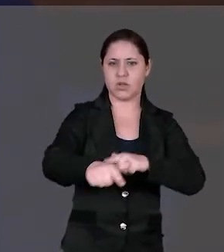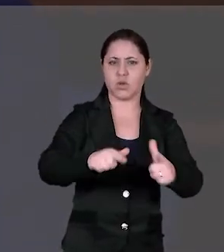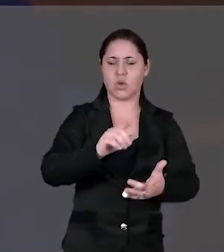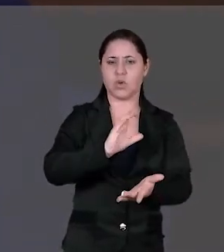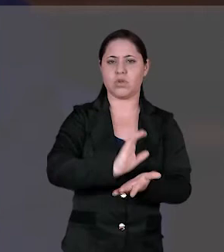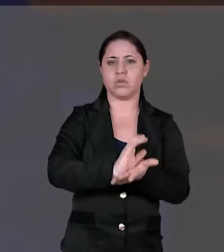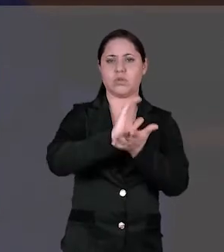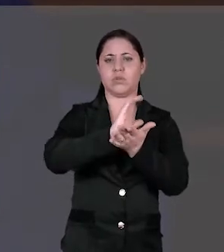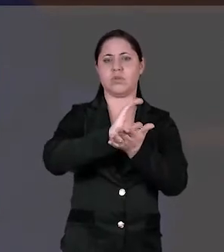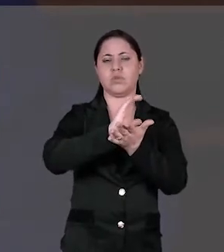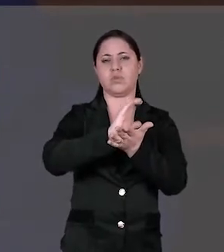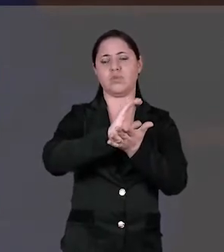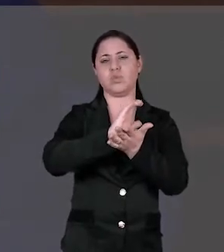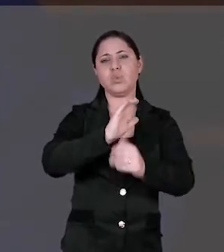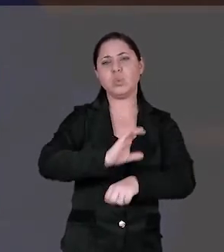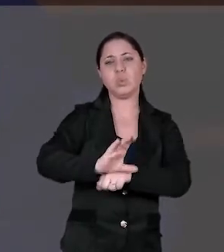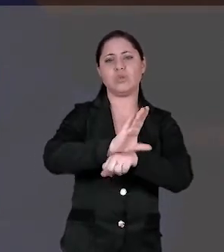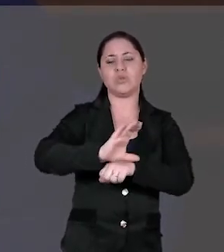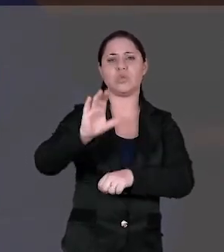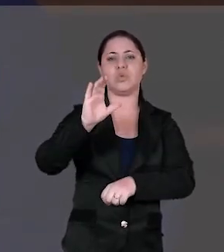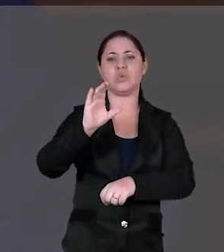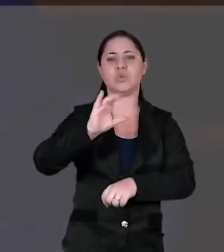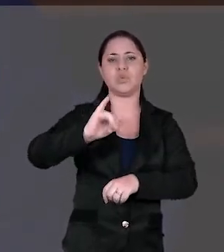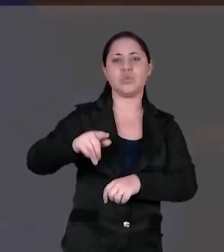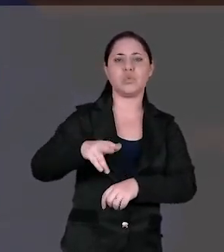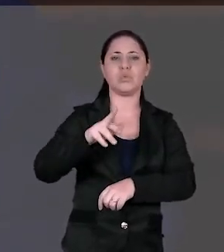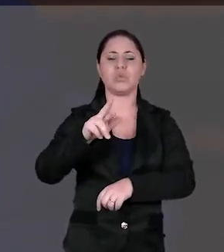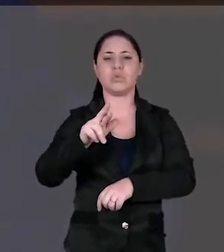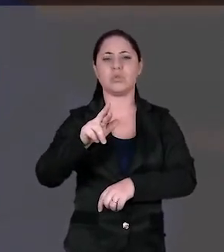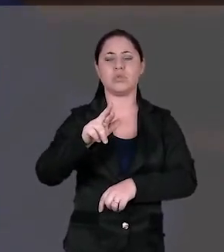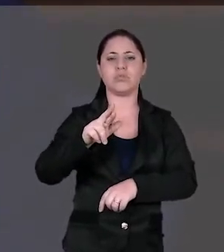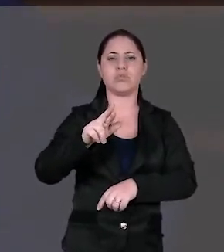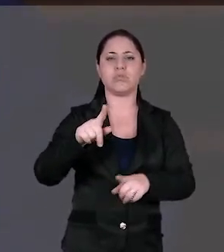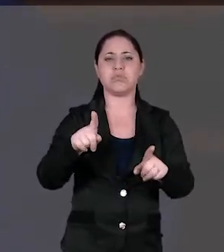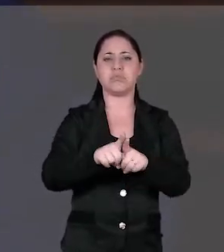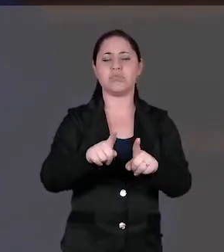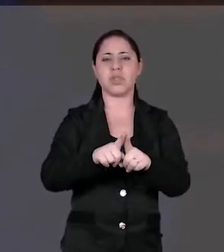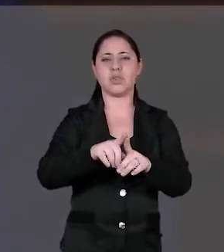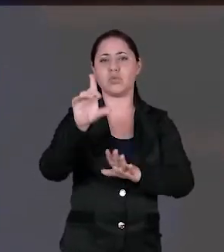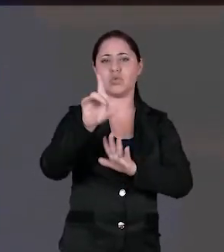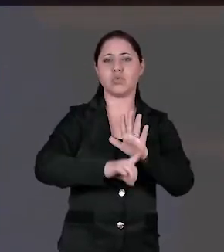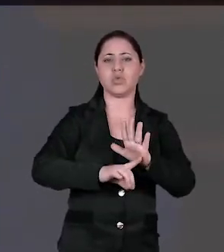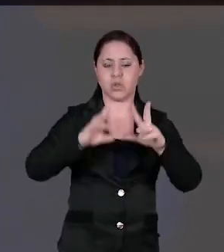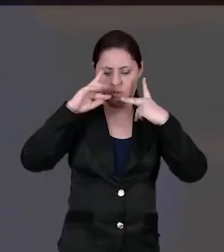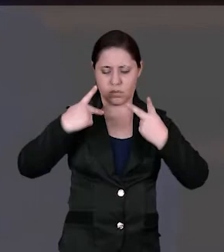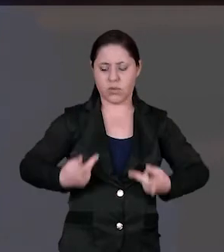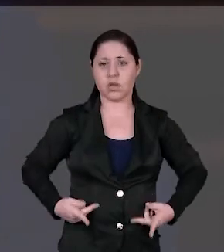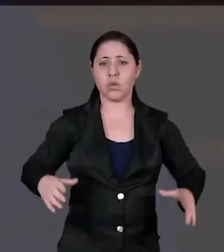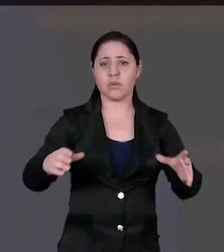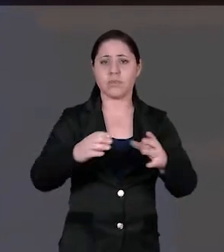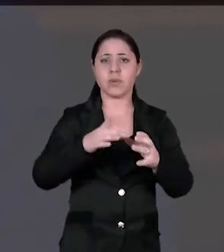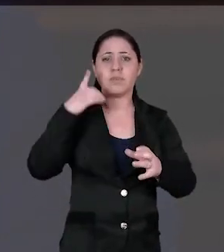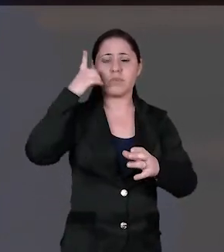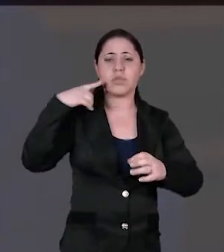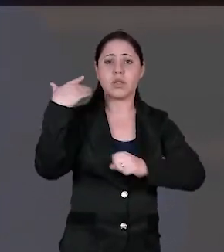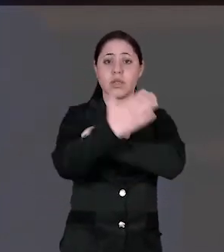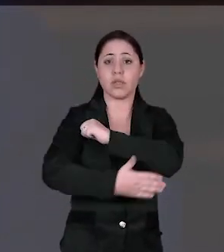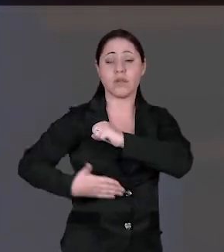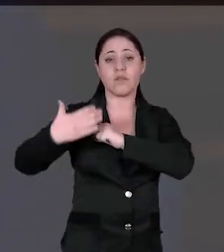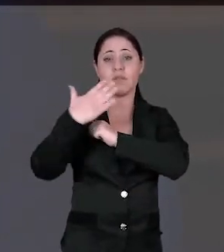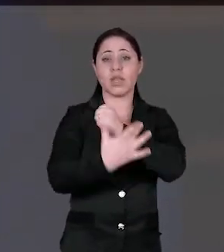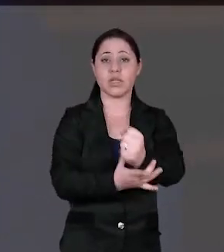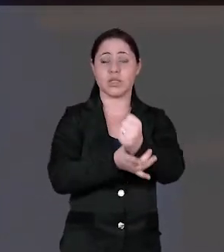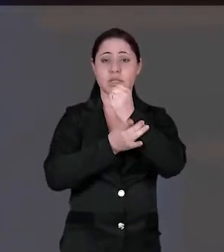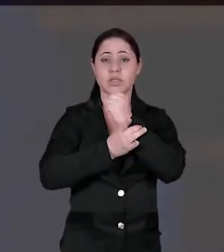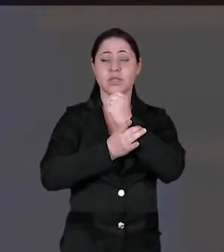estar no parlamento, trabalharmos aqui na Assembleia, atuando seja na Comissão de Constituição e Justiça, seja na Comissão de Direitos Humanos,